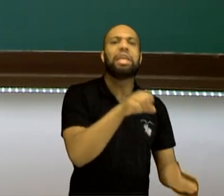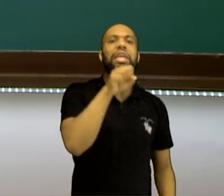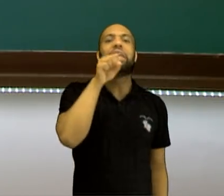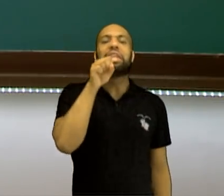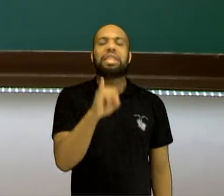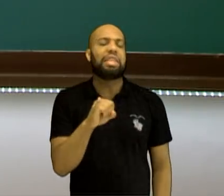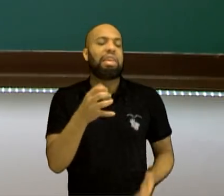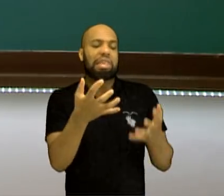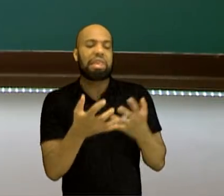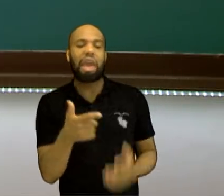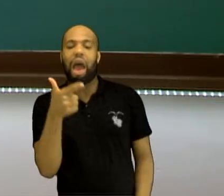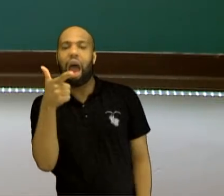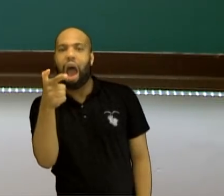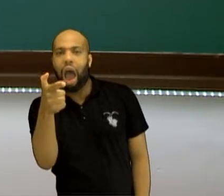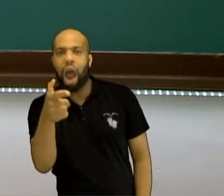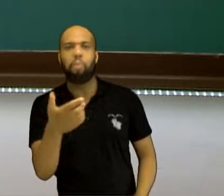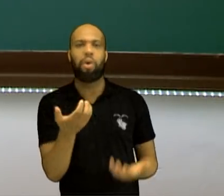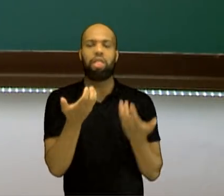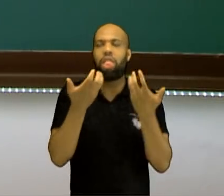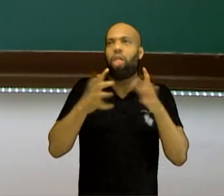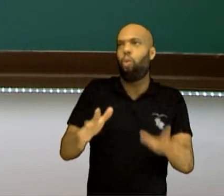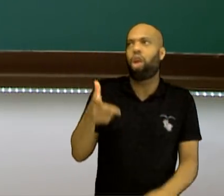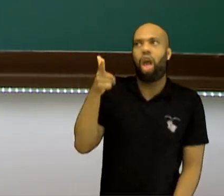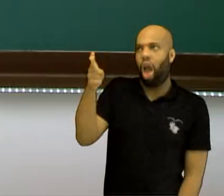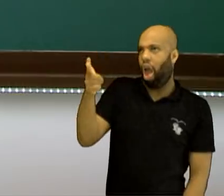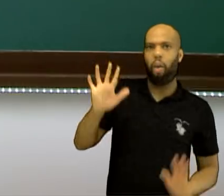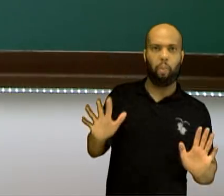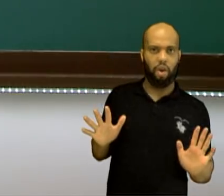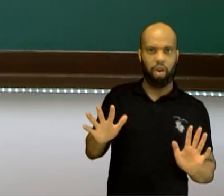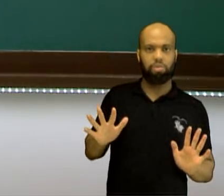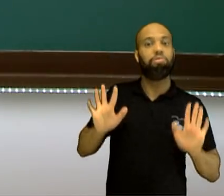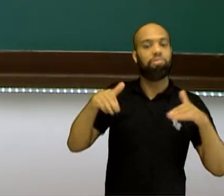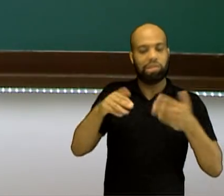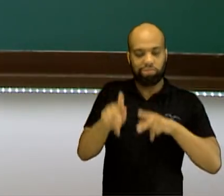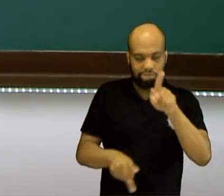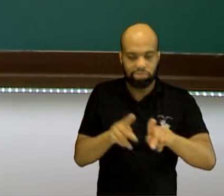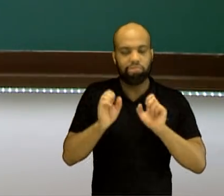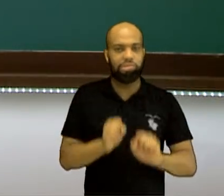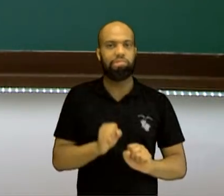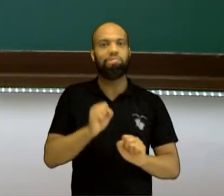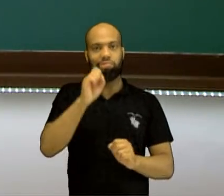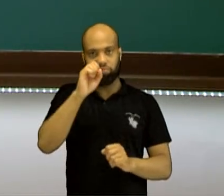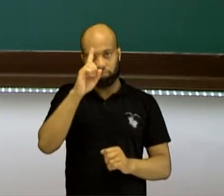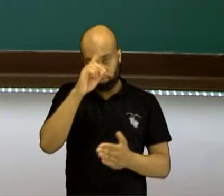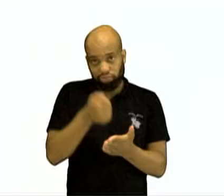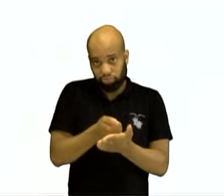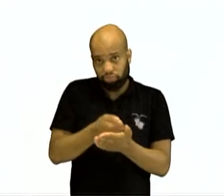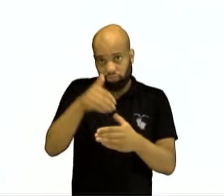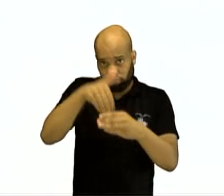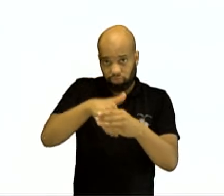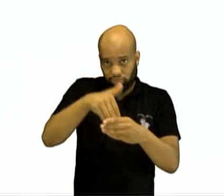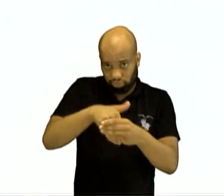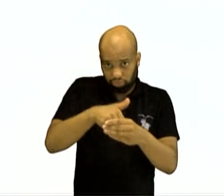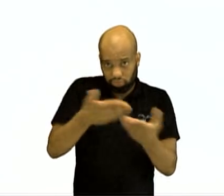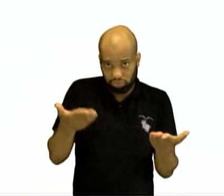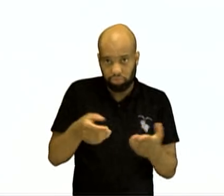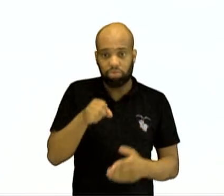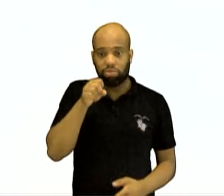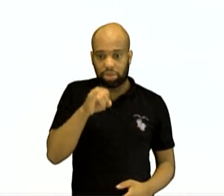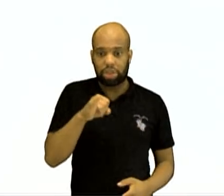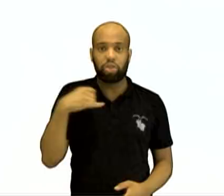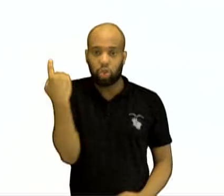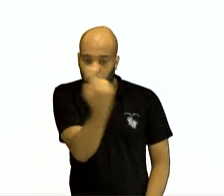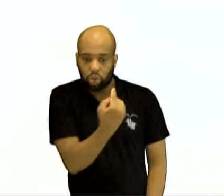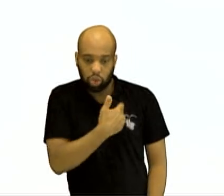população vota se é a favor ou não de qualquer atividade, qualquer sugestão feita pelos nossos governantes,